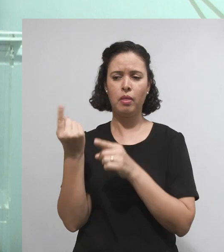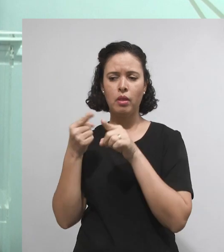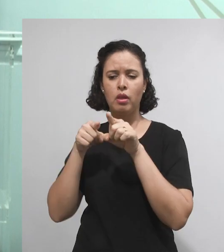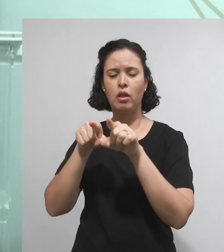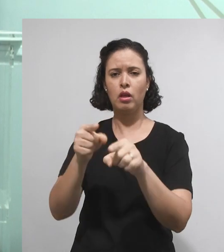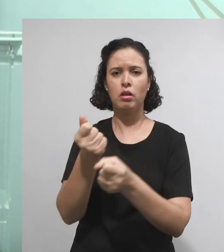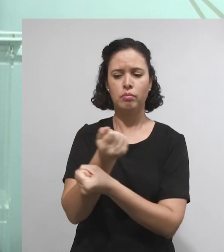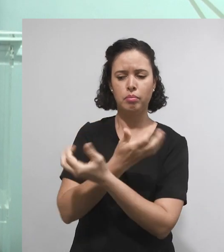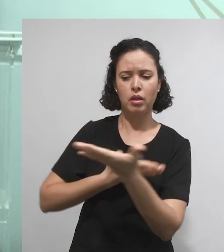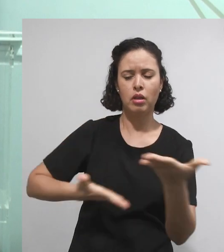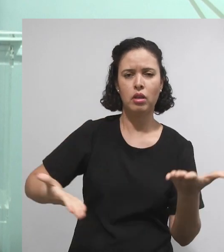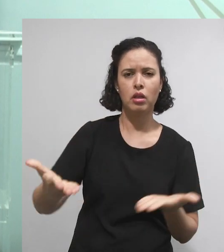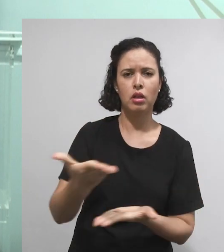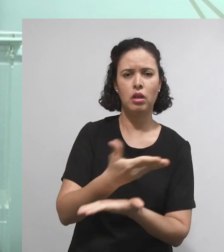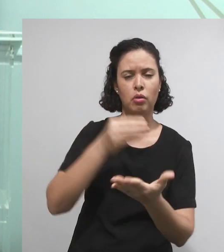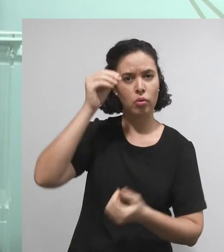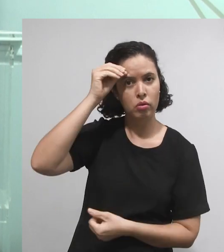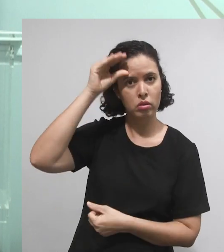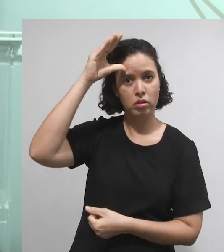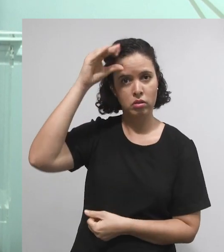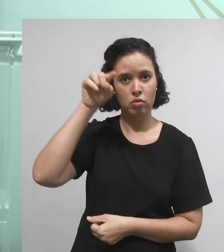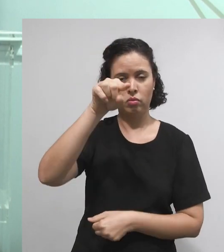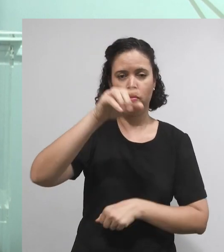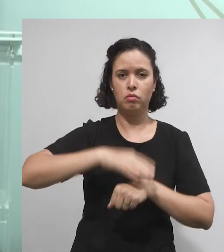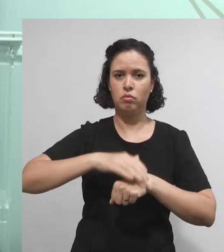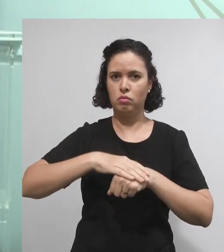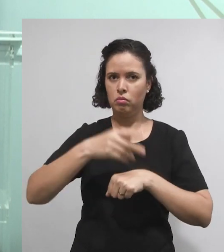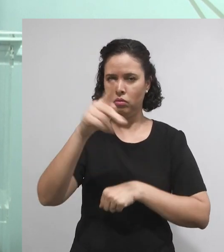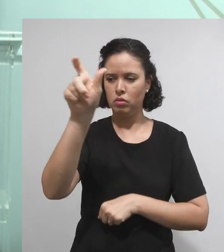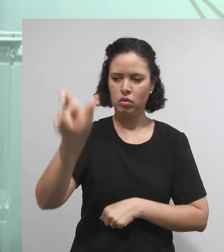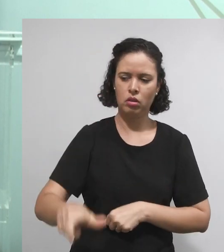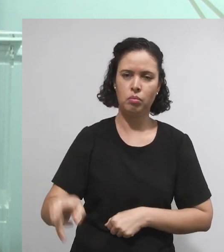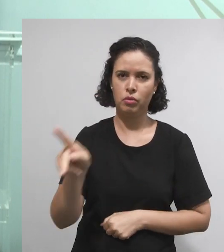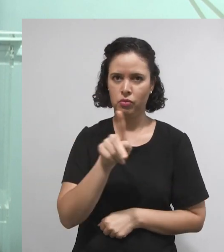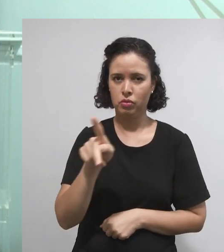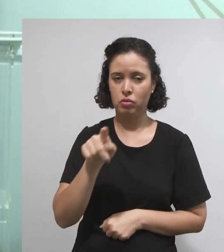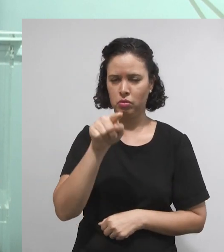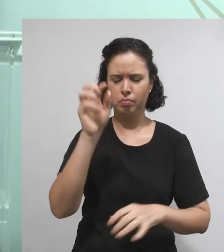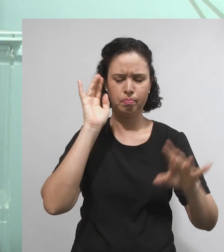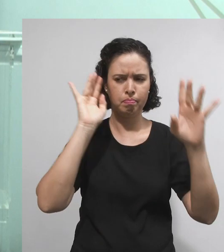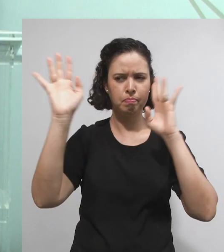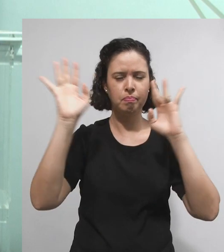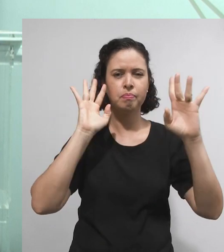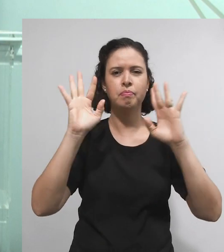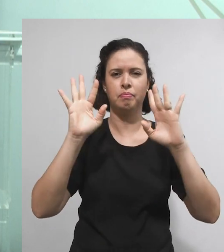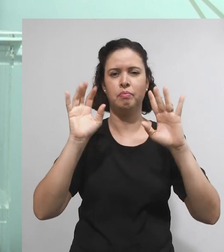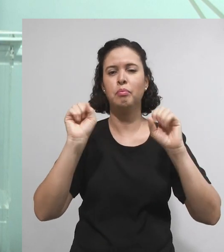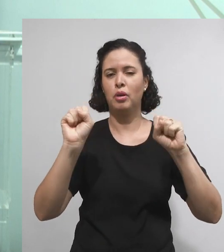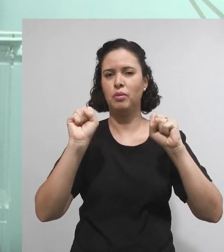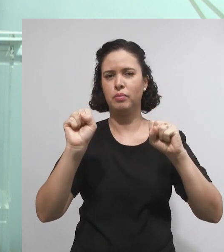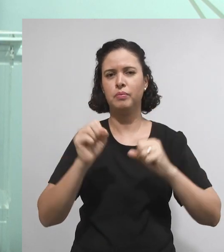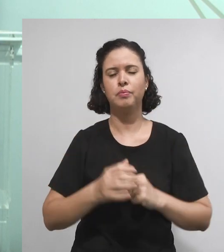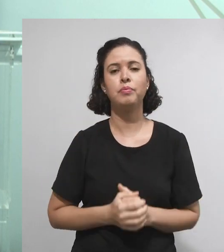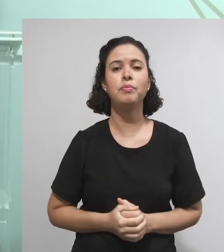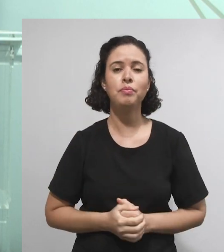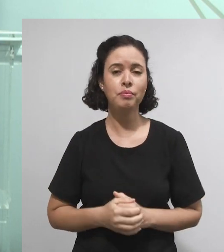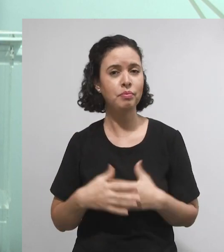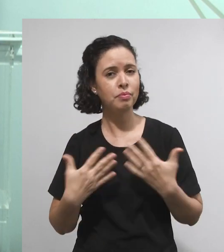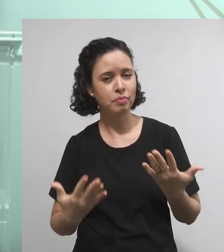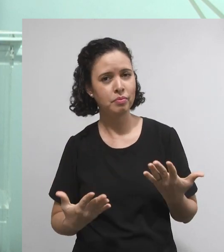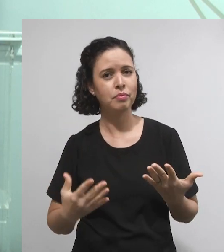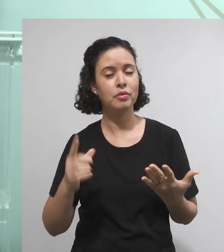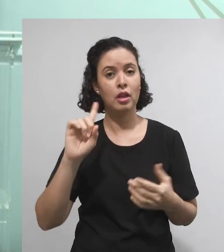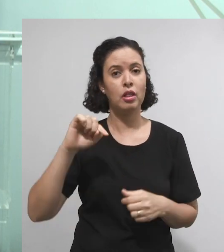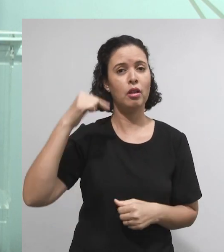dirigir e distribuir o conhecimento? Você é professor e educador, então cabe essa reflexão. Eu deixo